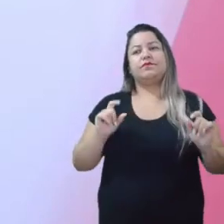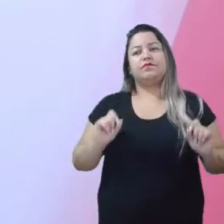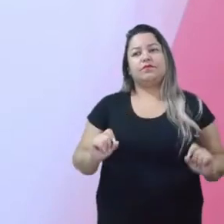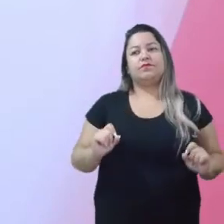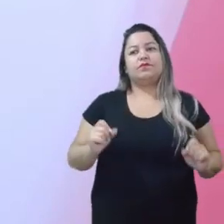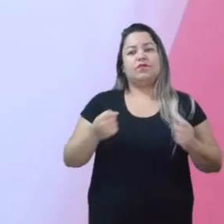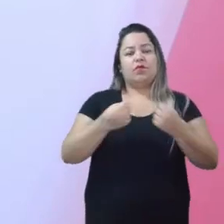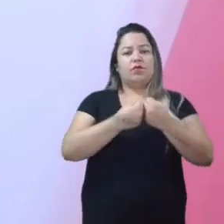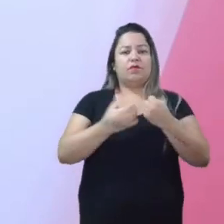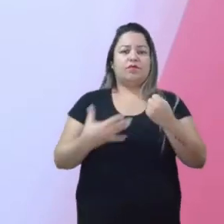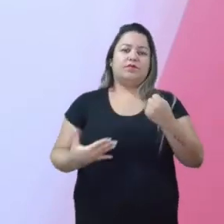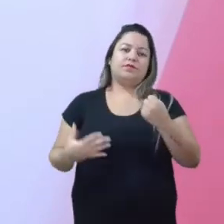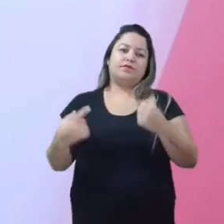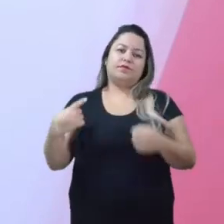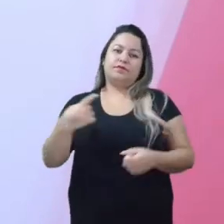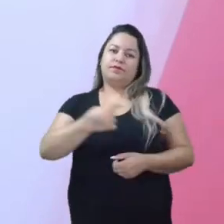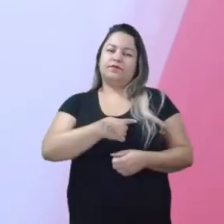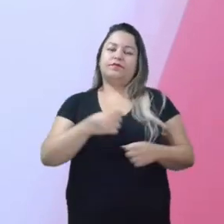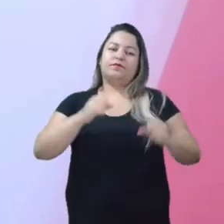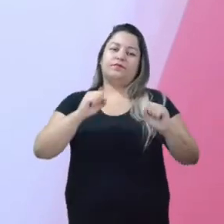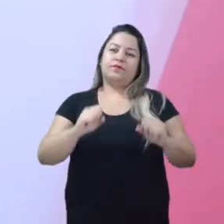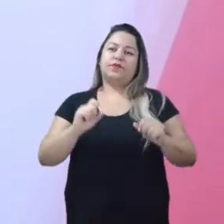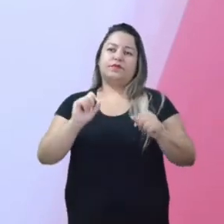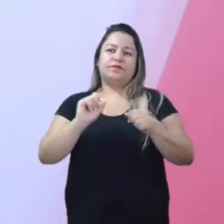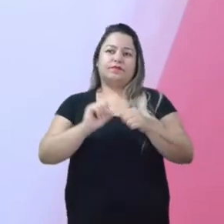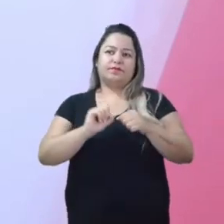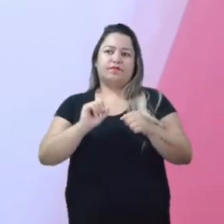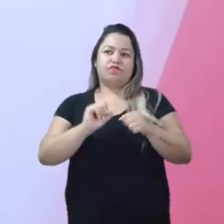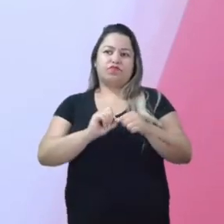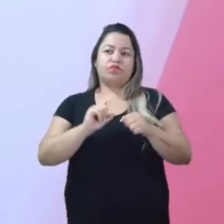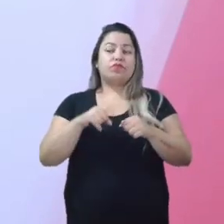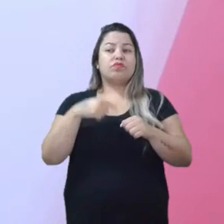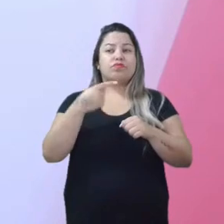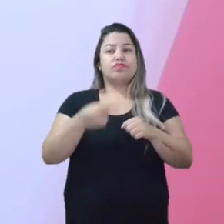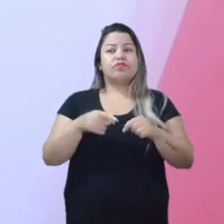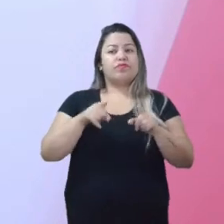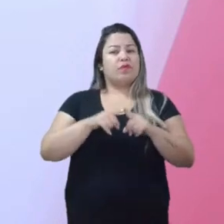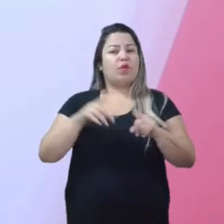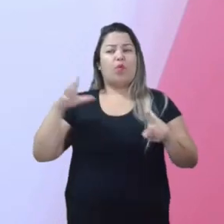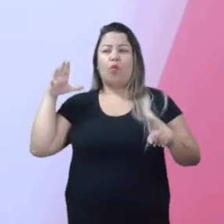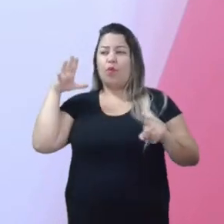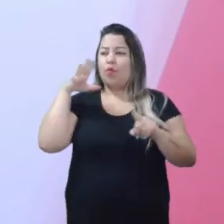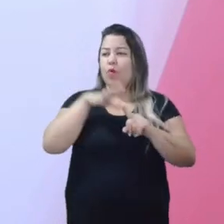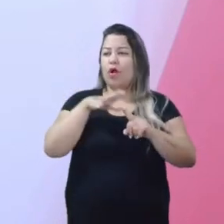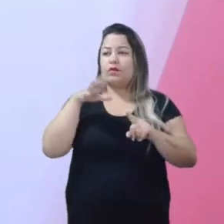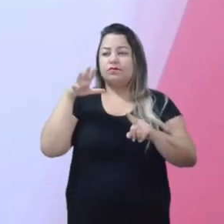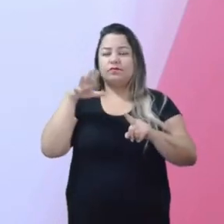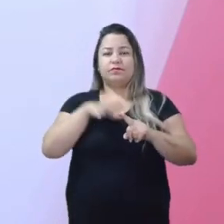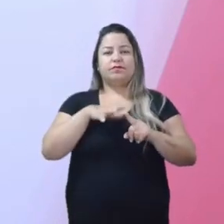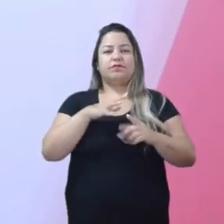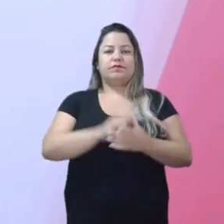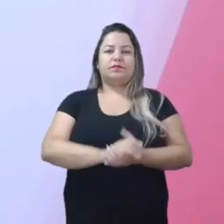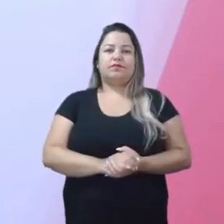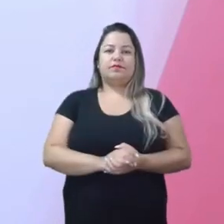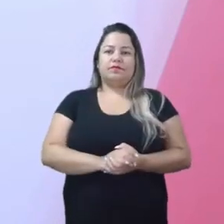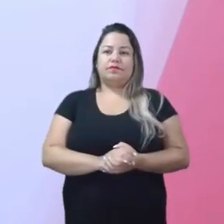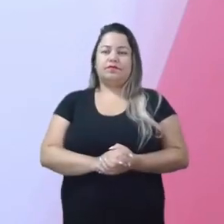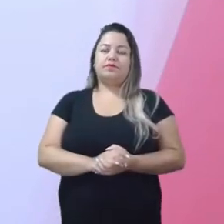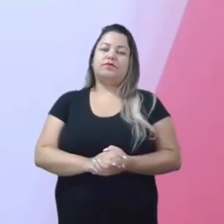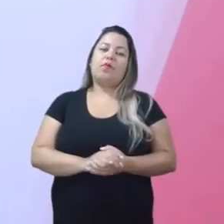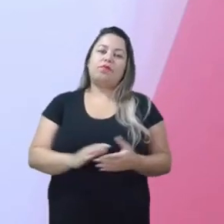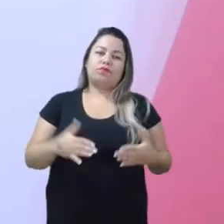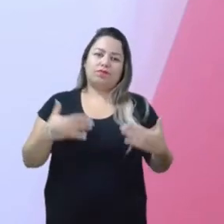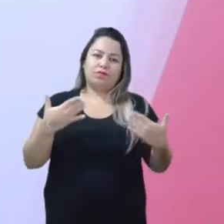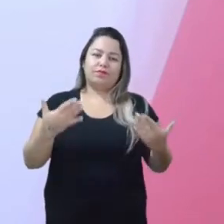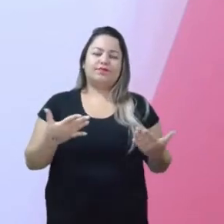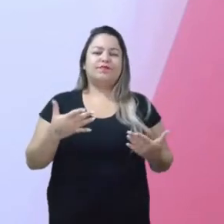possa fazer aqui, de repente, daqui a pouco a gente começa a ser bombardeado por aquele tipo de conteúdo, né? Então, dá a